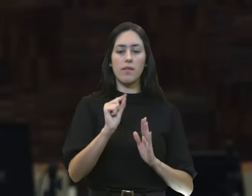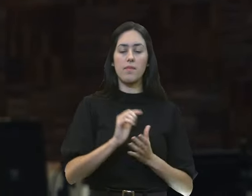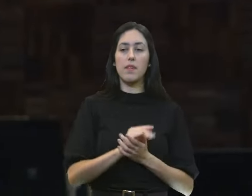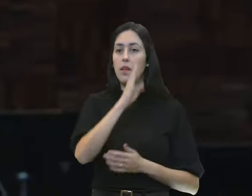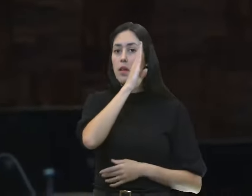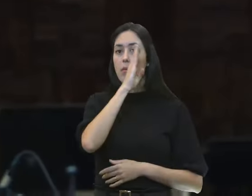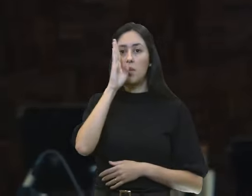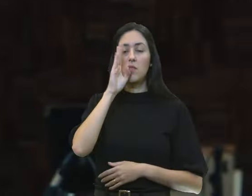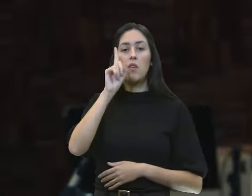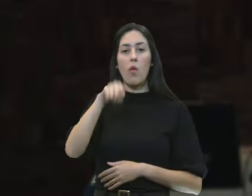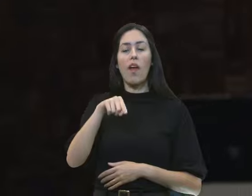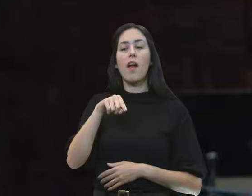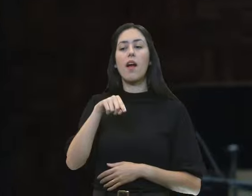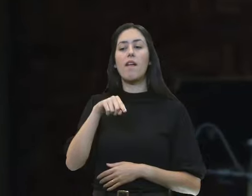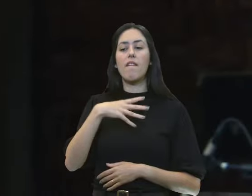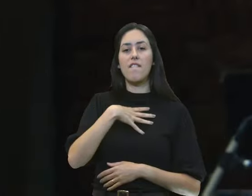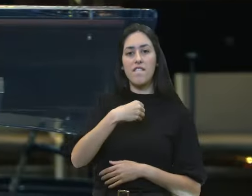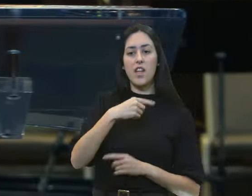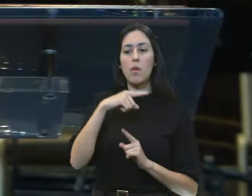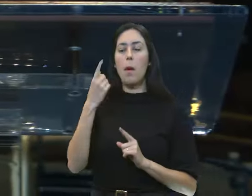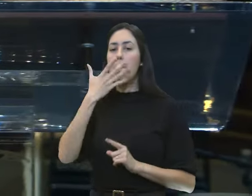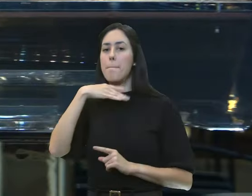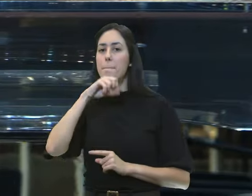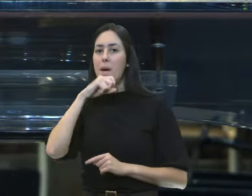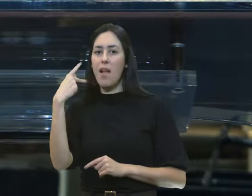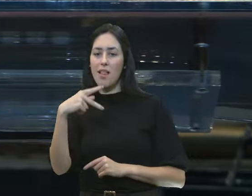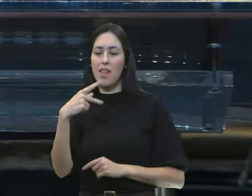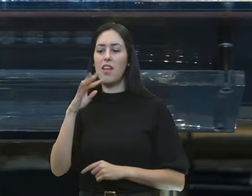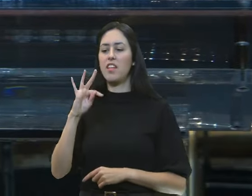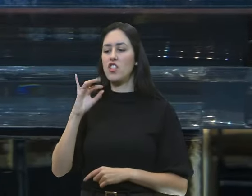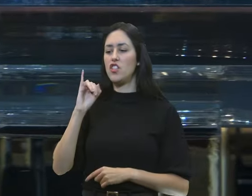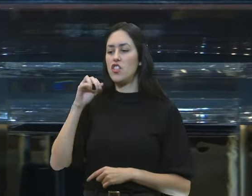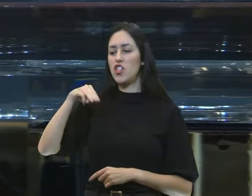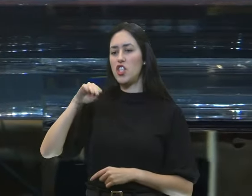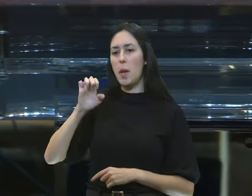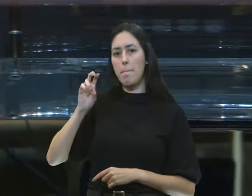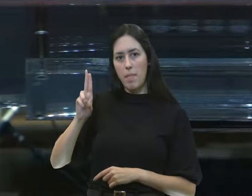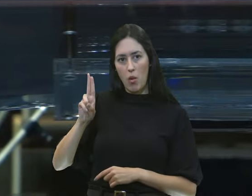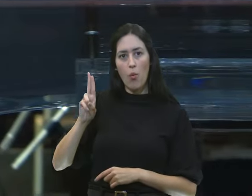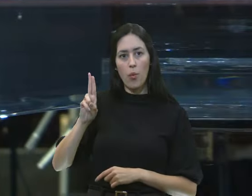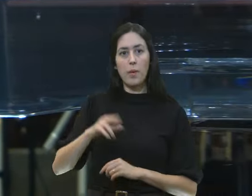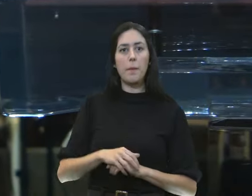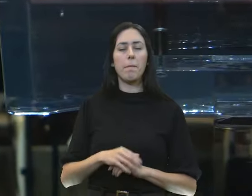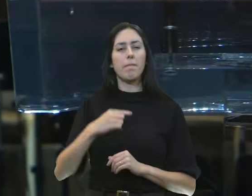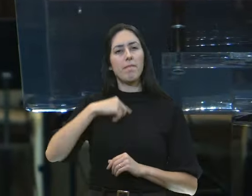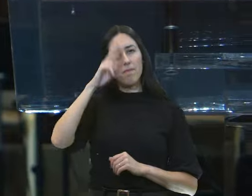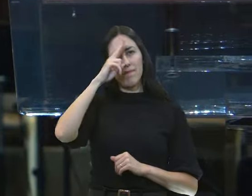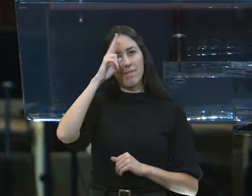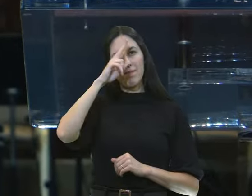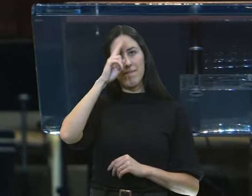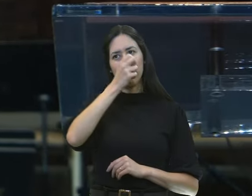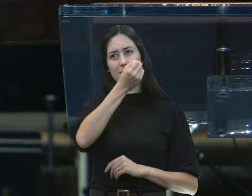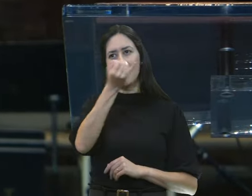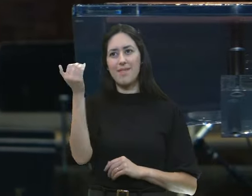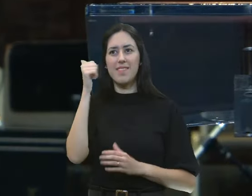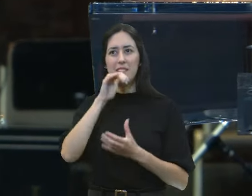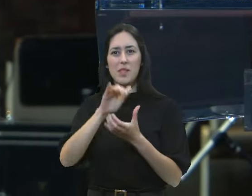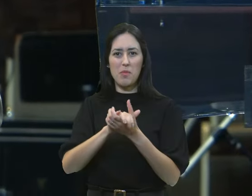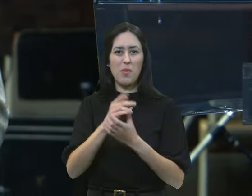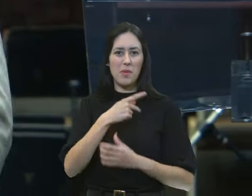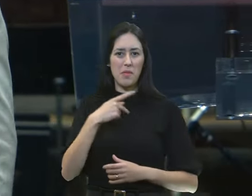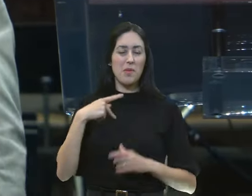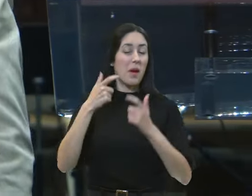de Timeu. Esse era o significado do nome. Eu fico me lembrando de algumas esposas de pastor. Normalmente